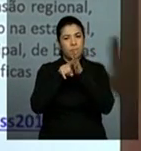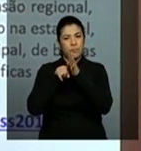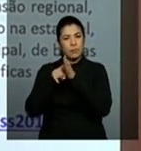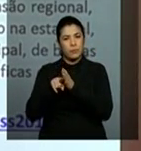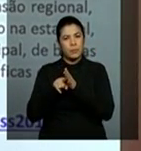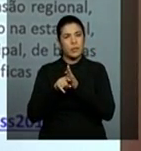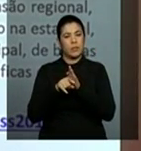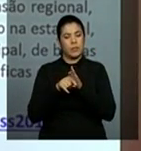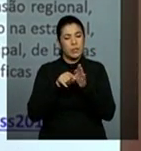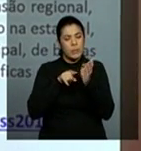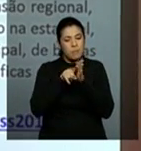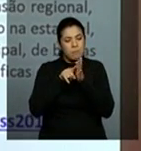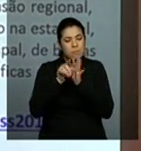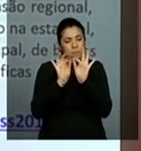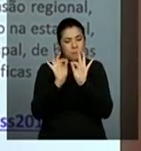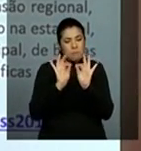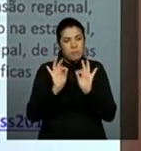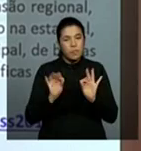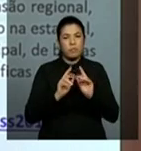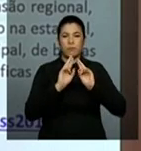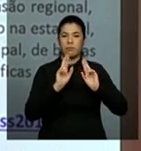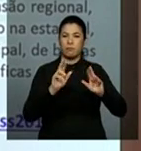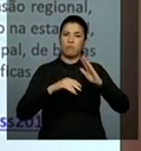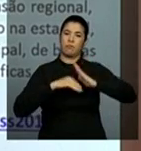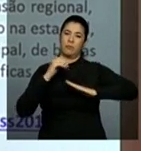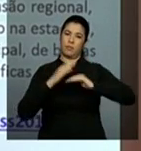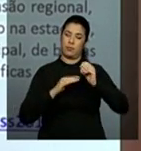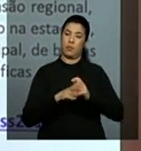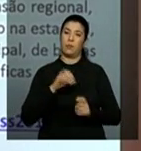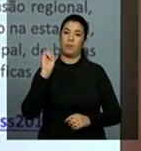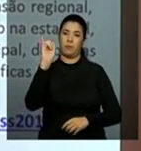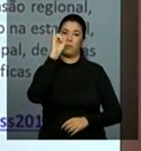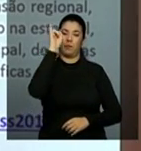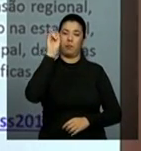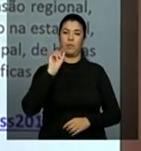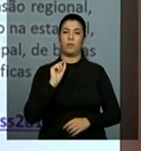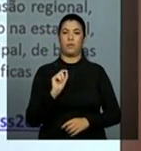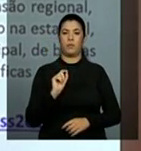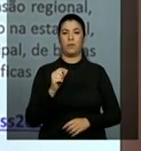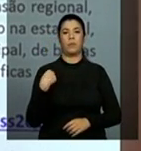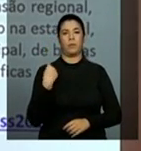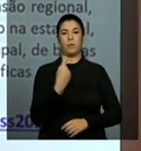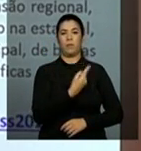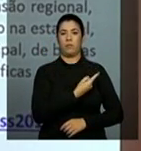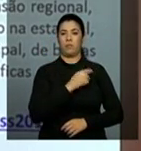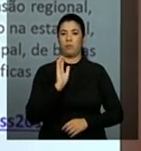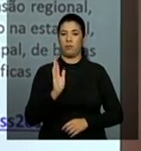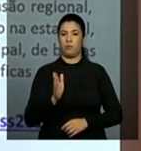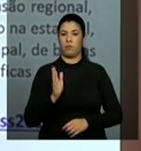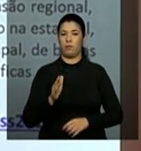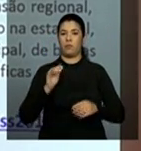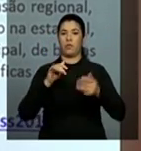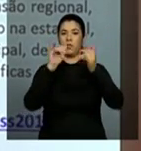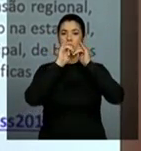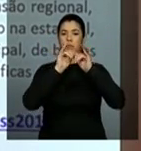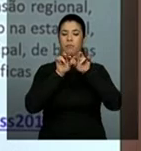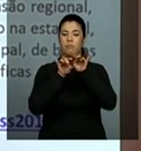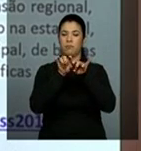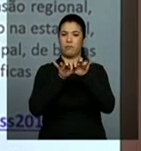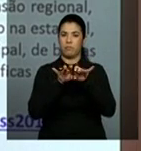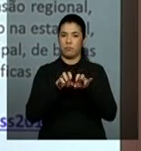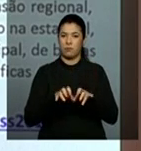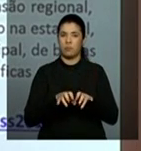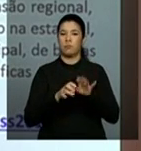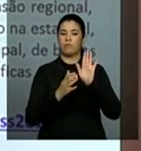e esmiuçados das mais variadas maneiras. E, para isso, nós estamos... os dados já estão digitalizados.